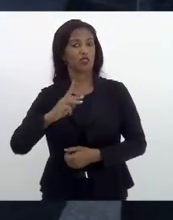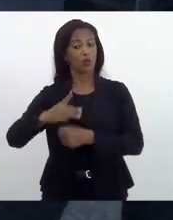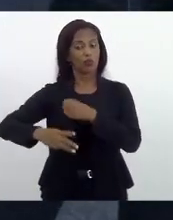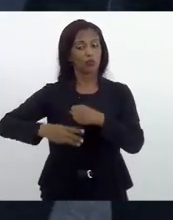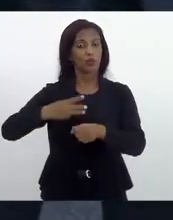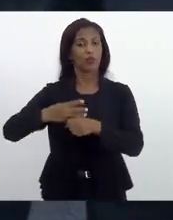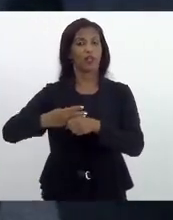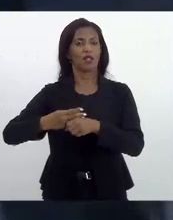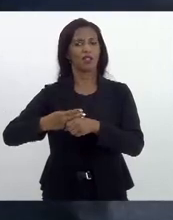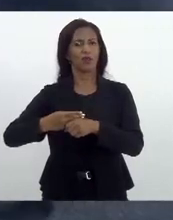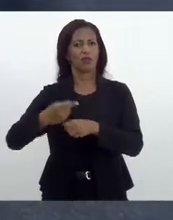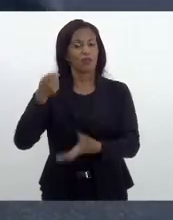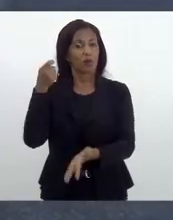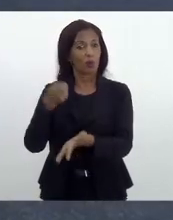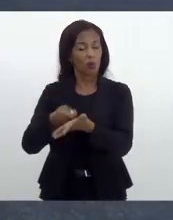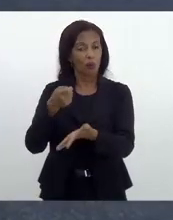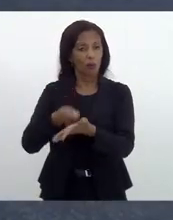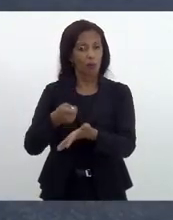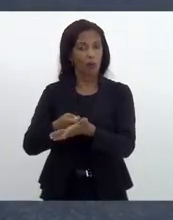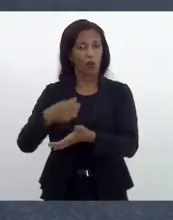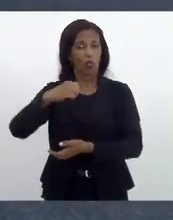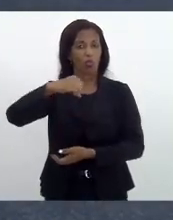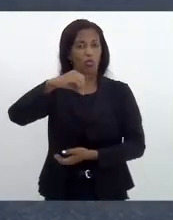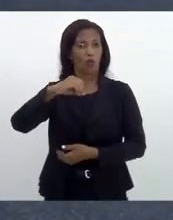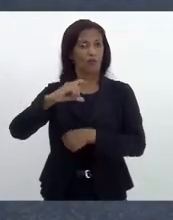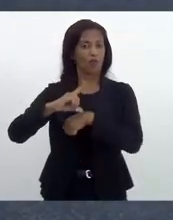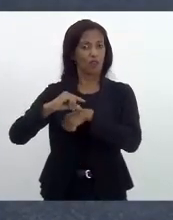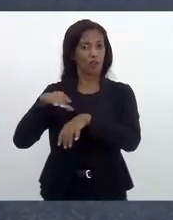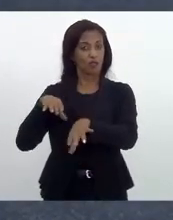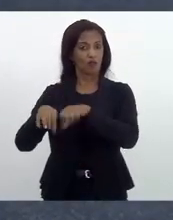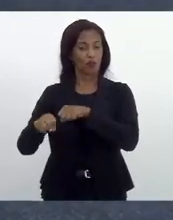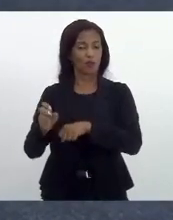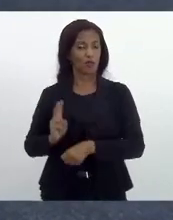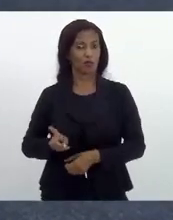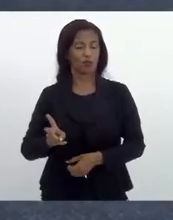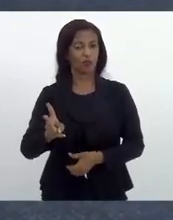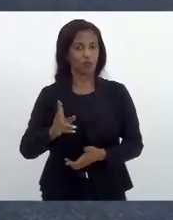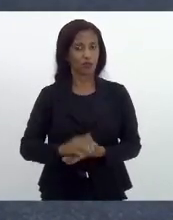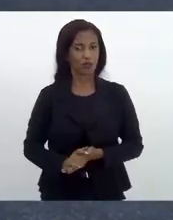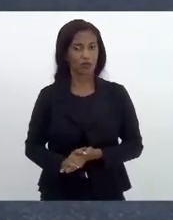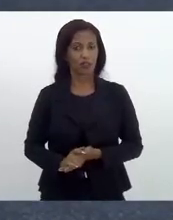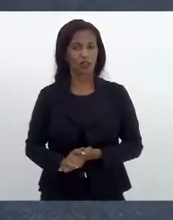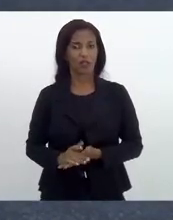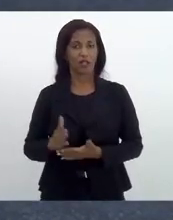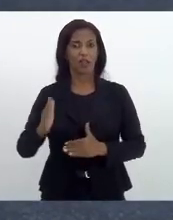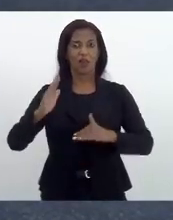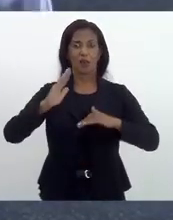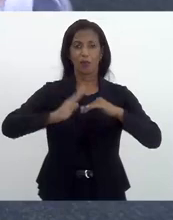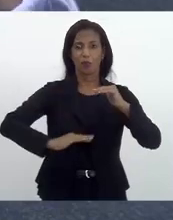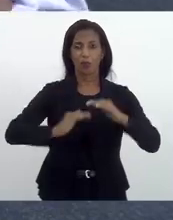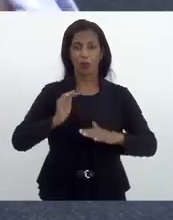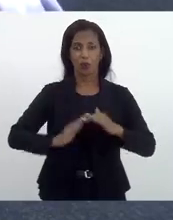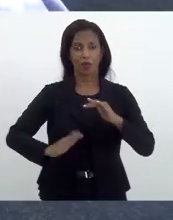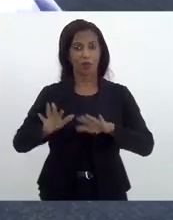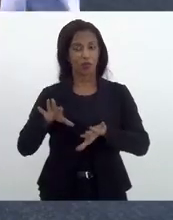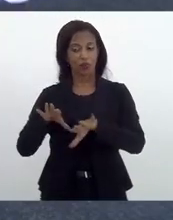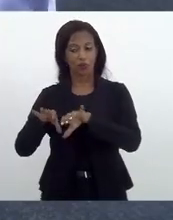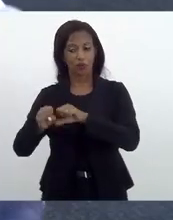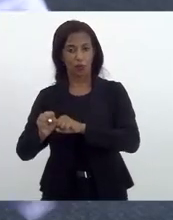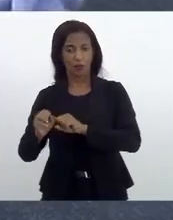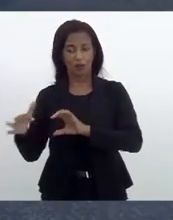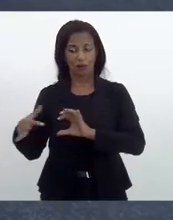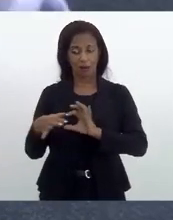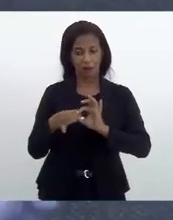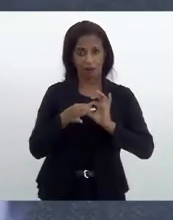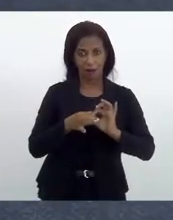você, além disso, comprovar 90 horas de formação continuada em cursos, em programas de formação ligados às